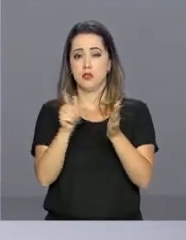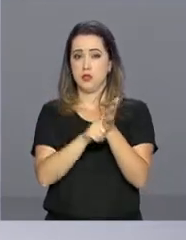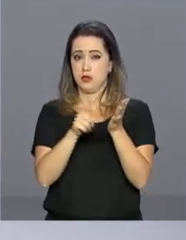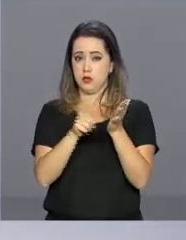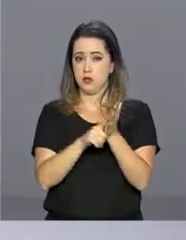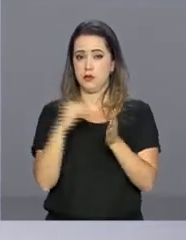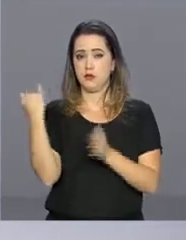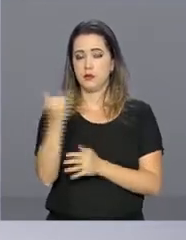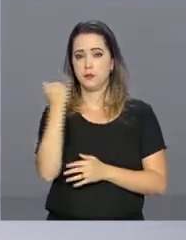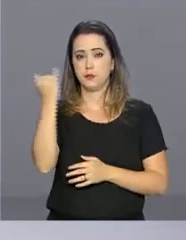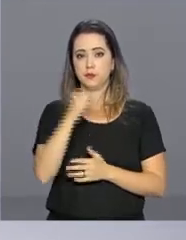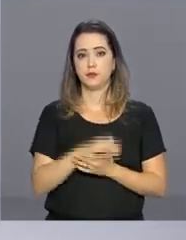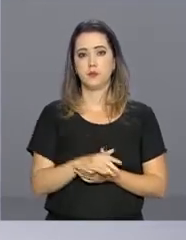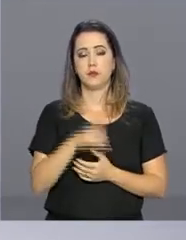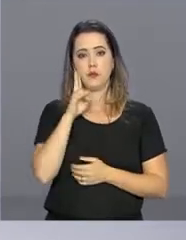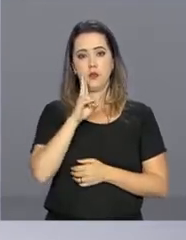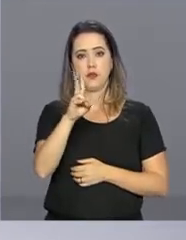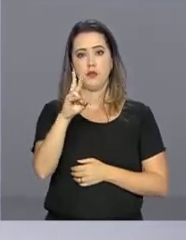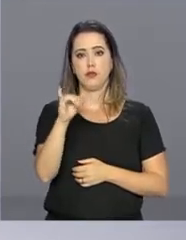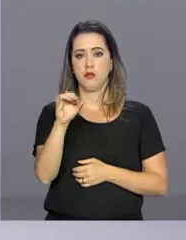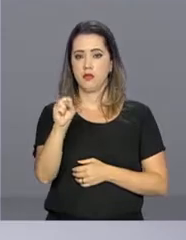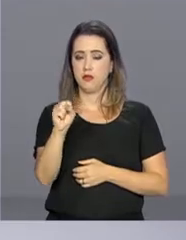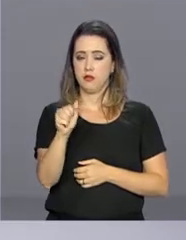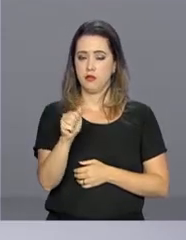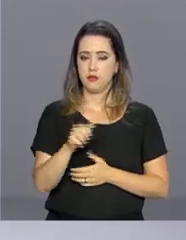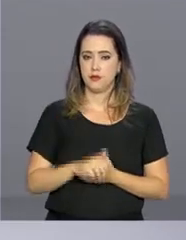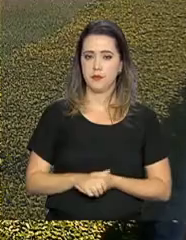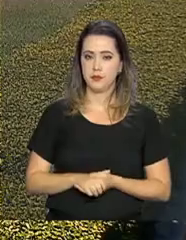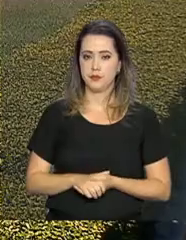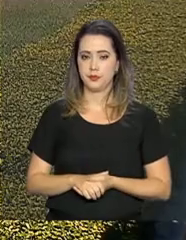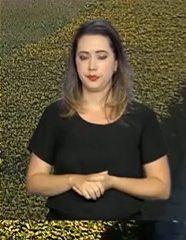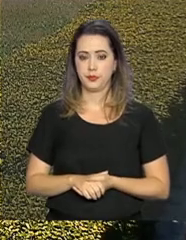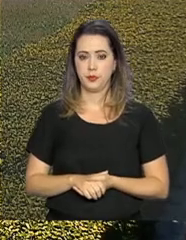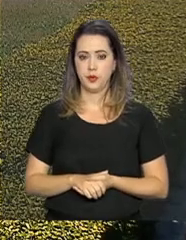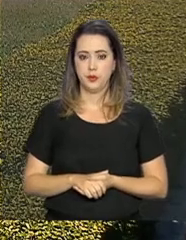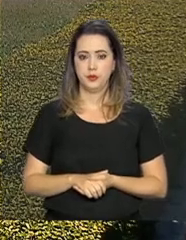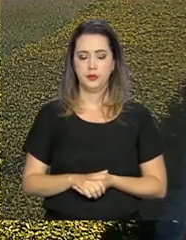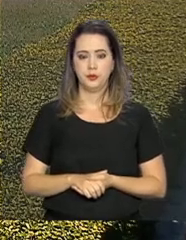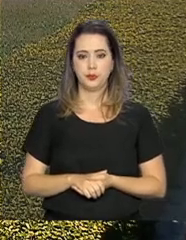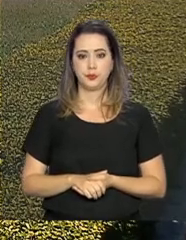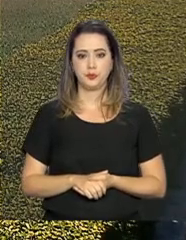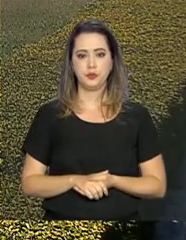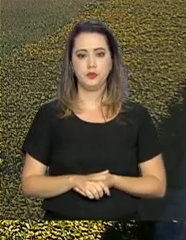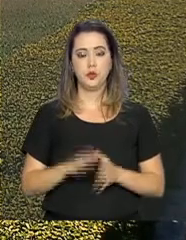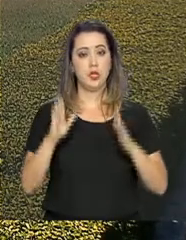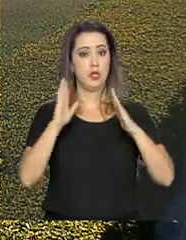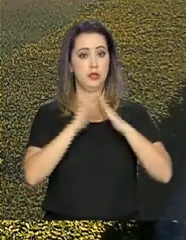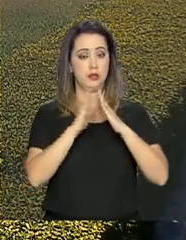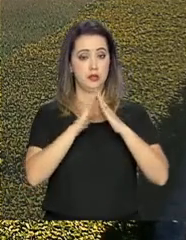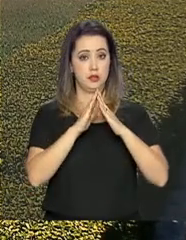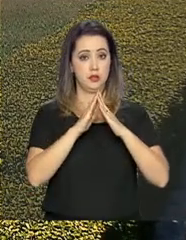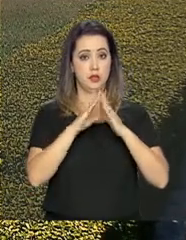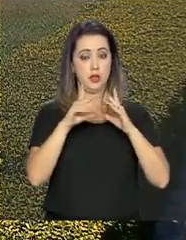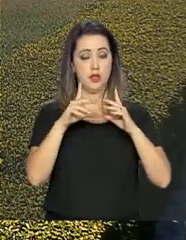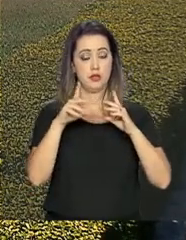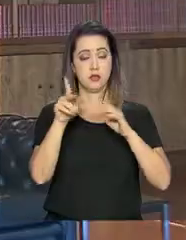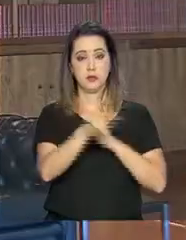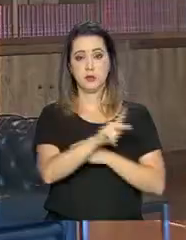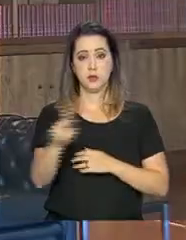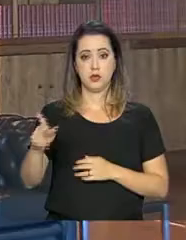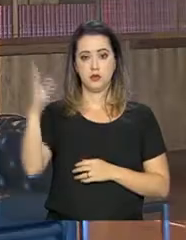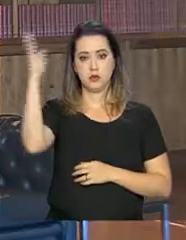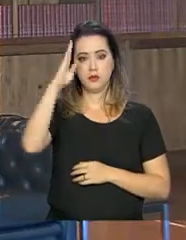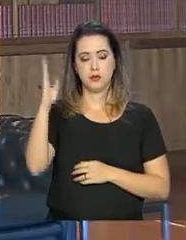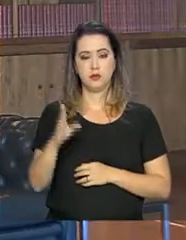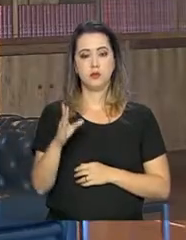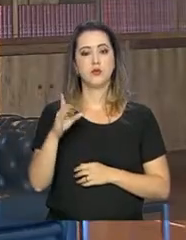consagrados a reportagem é de raíssa lopes além de ser a casa dos presidentes da república o